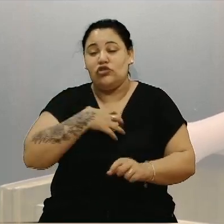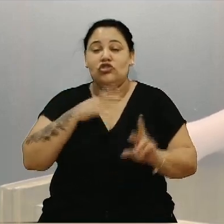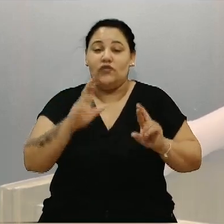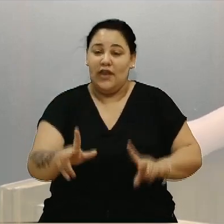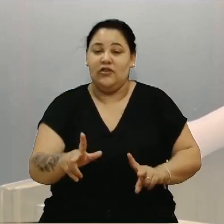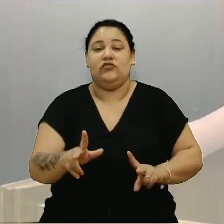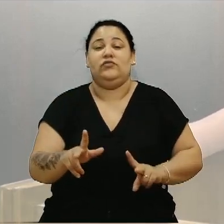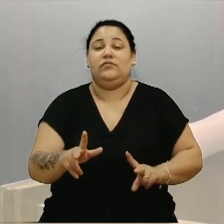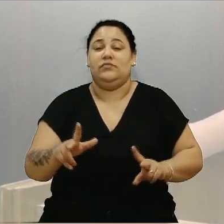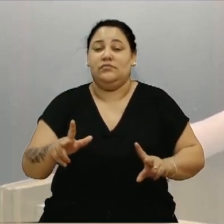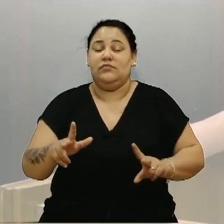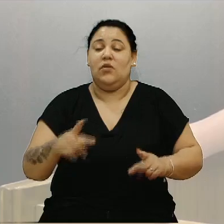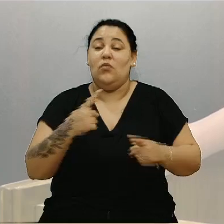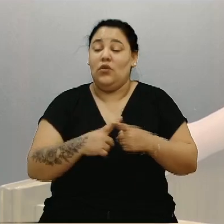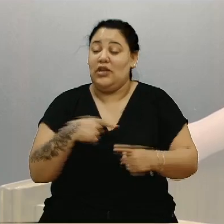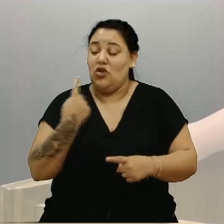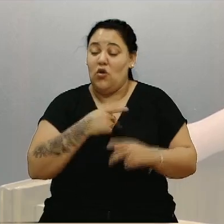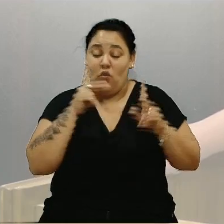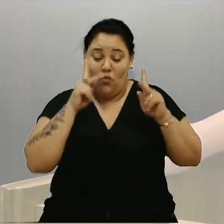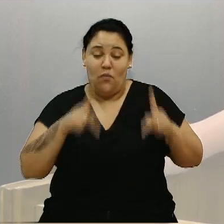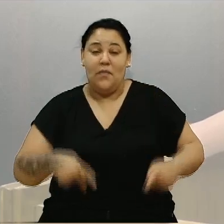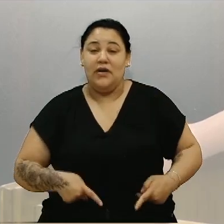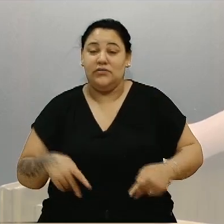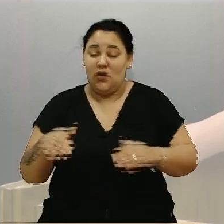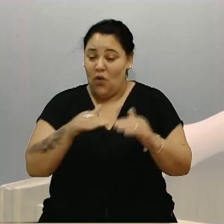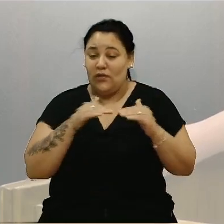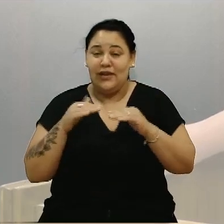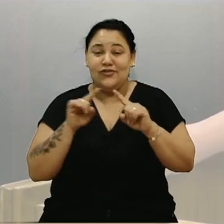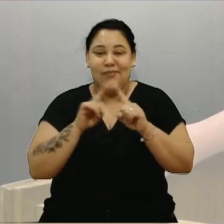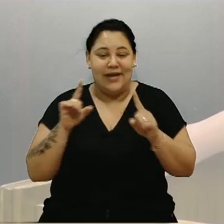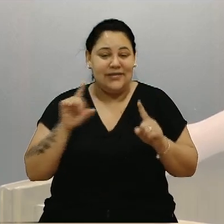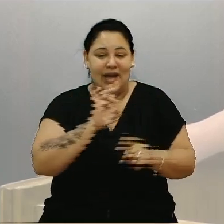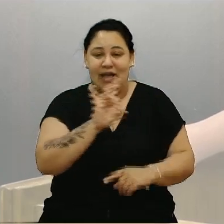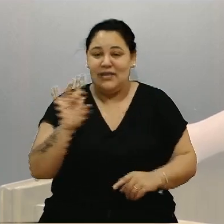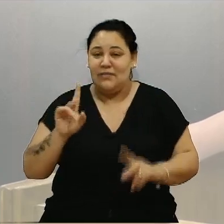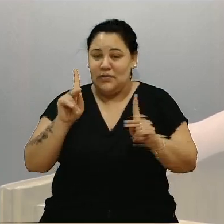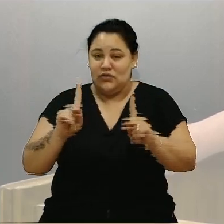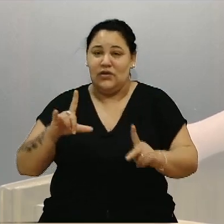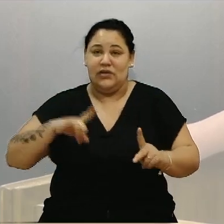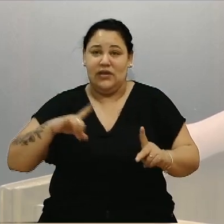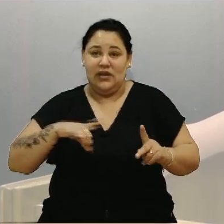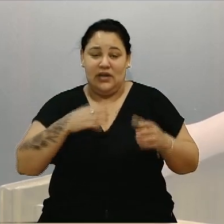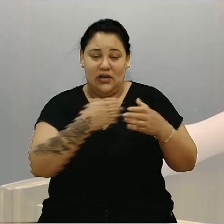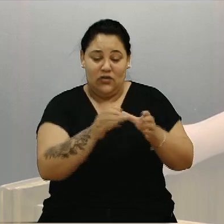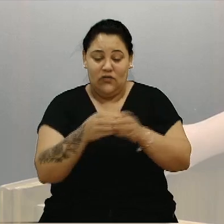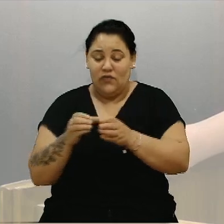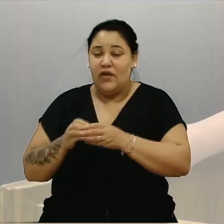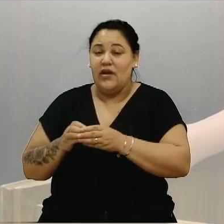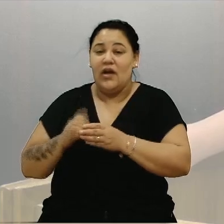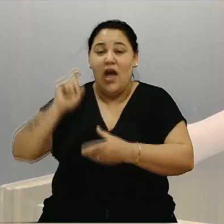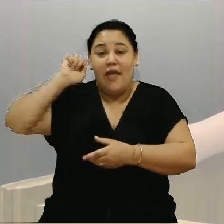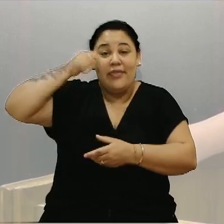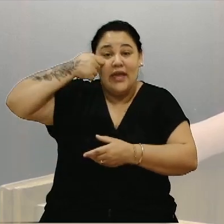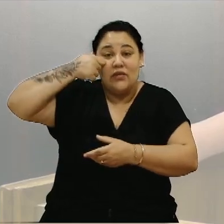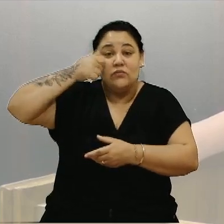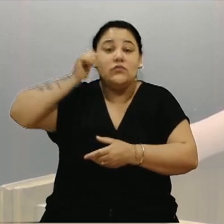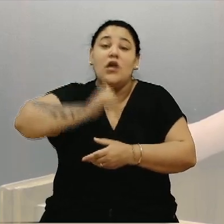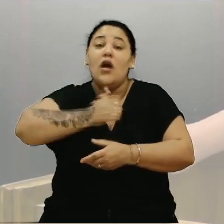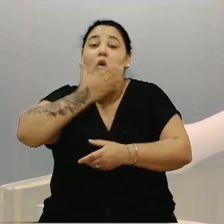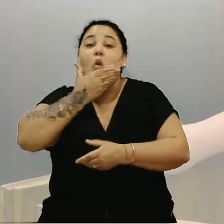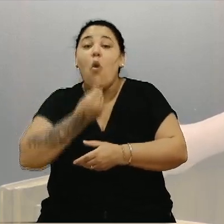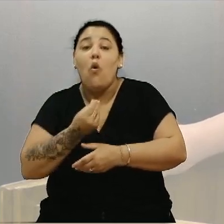humanos, somos iguais, mas temos nossas vivências. Os negros, as negras,